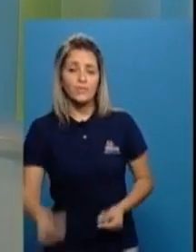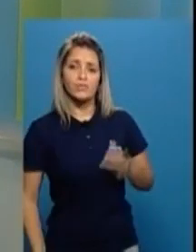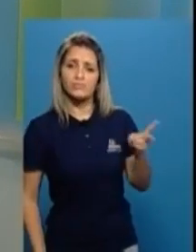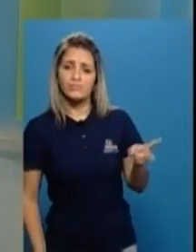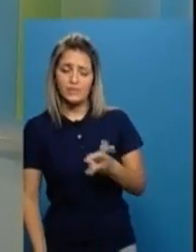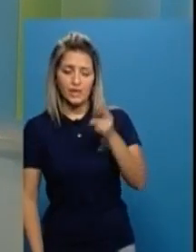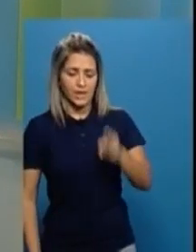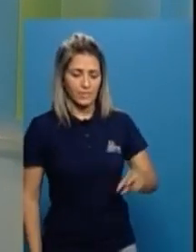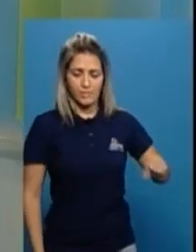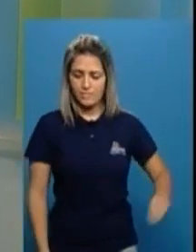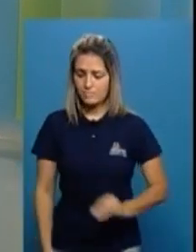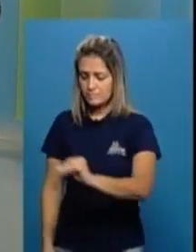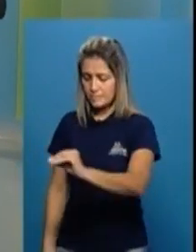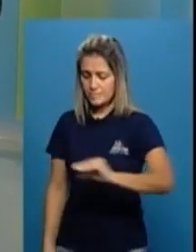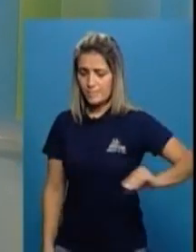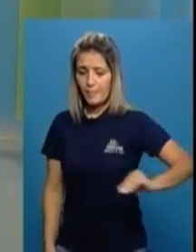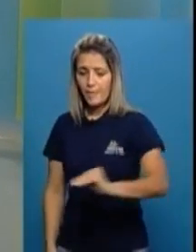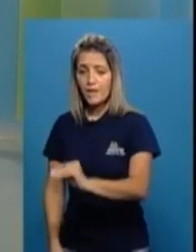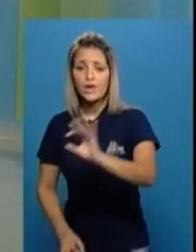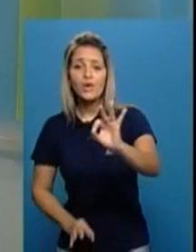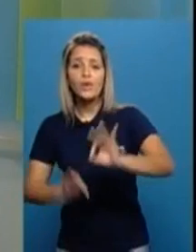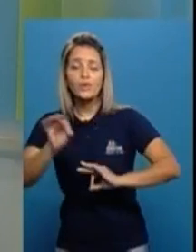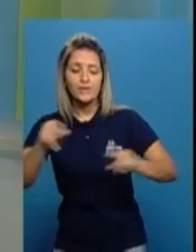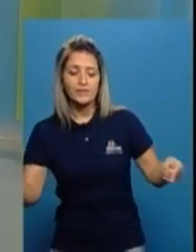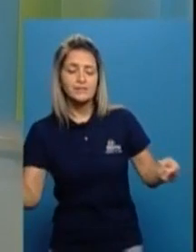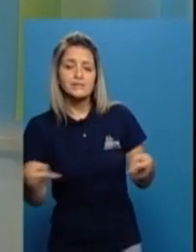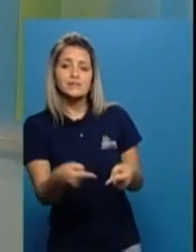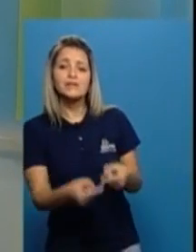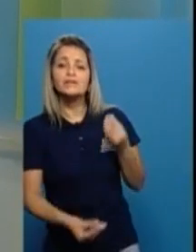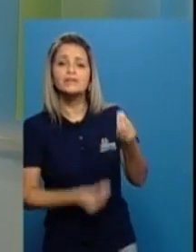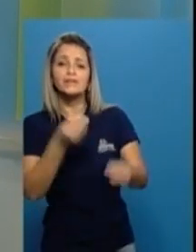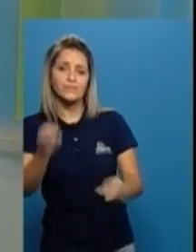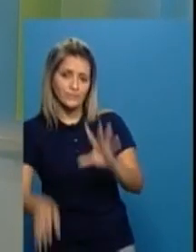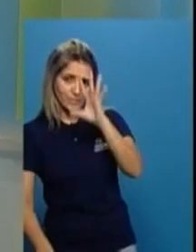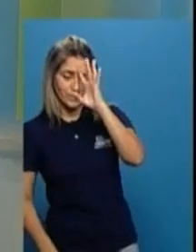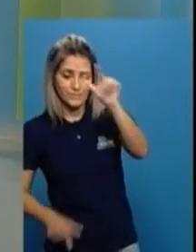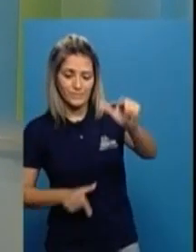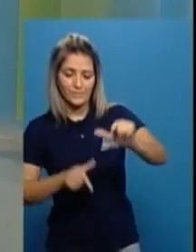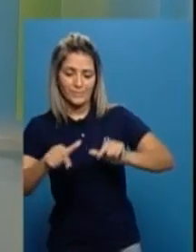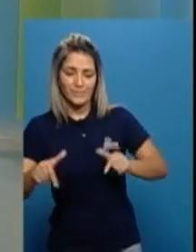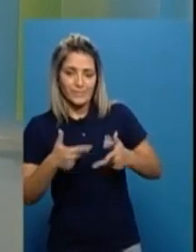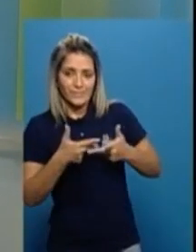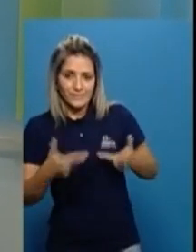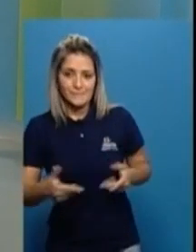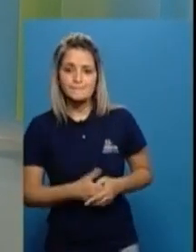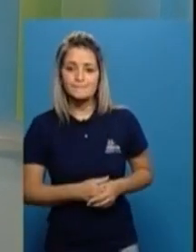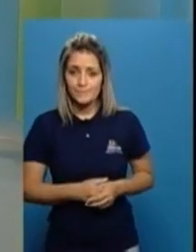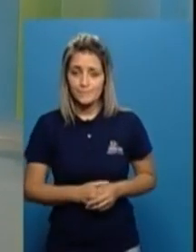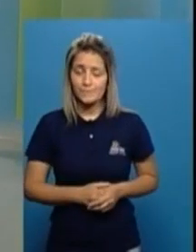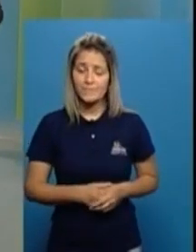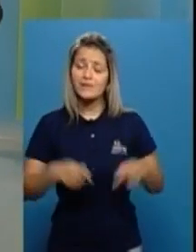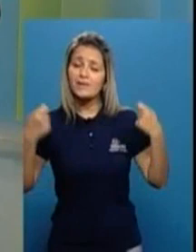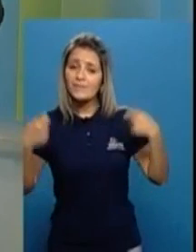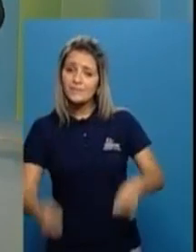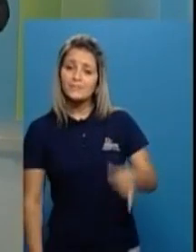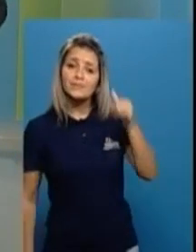contínuo, organizado, de acordo com uma sequência lógica do processo de manufatura e serviço. devem ser